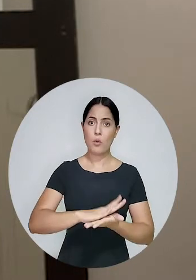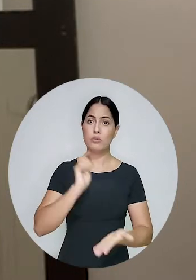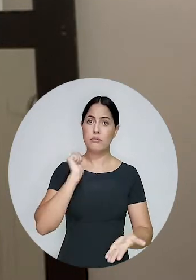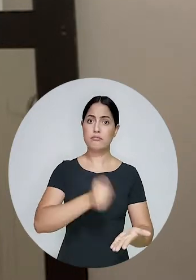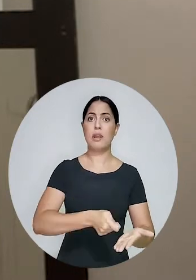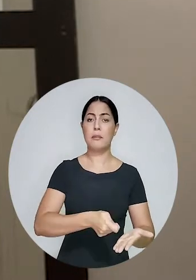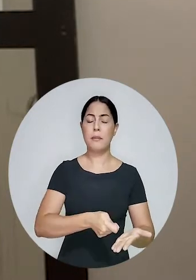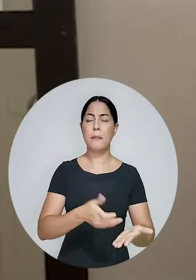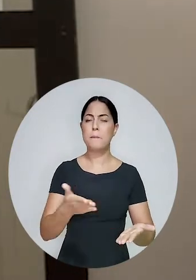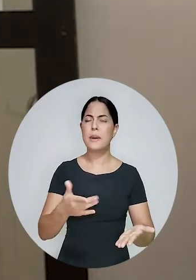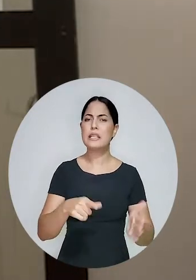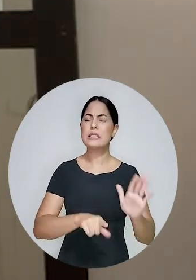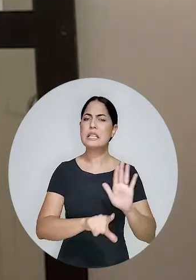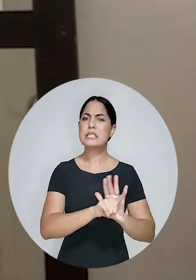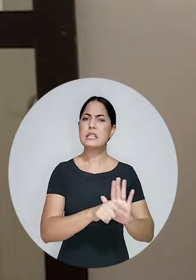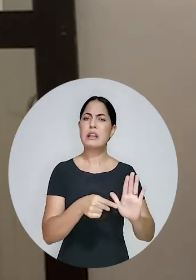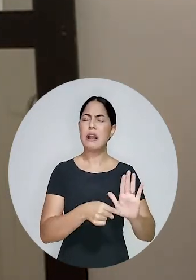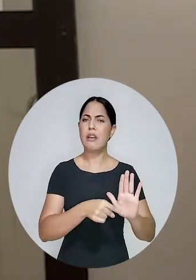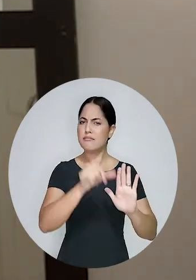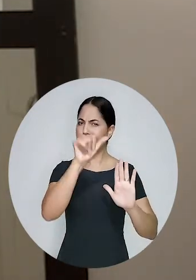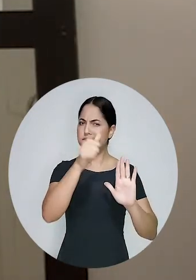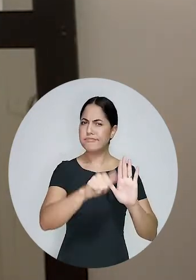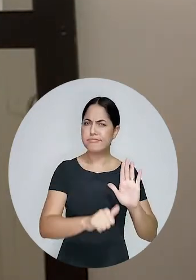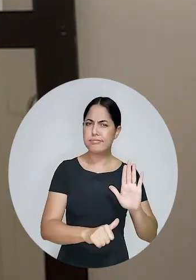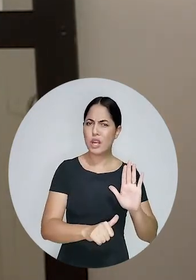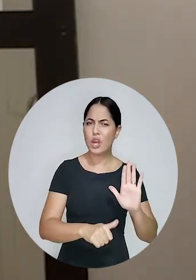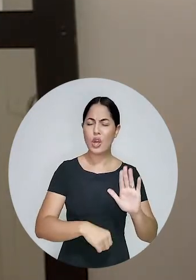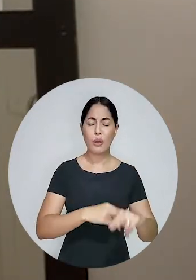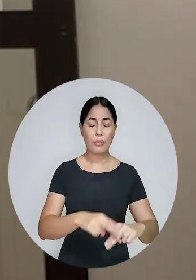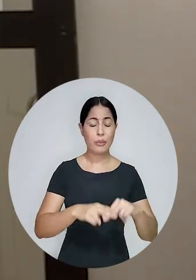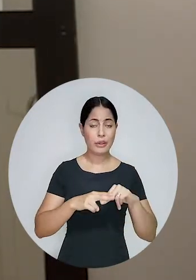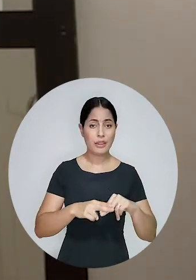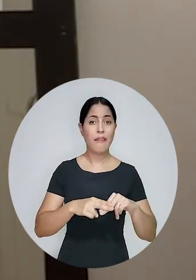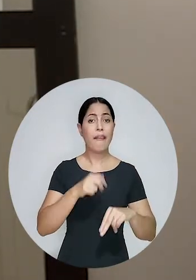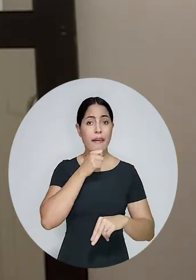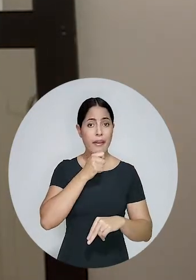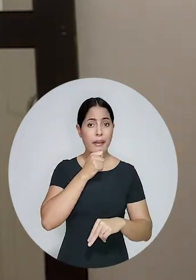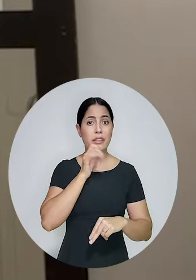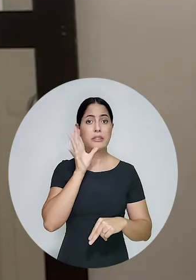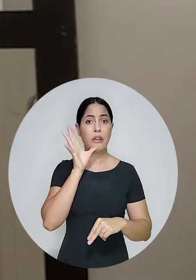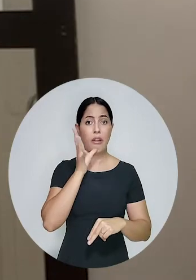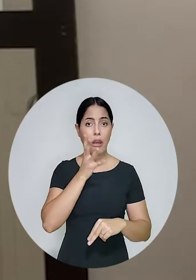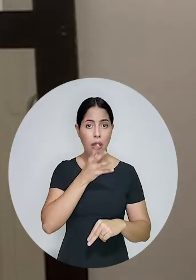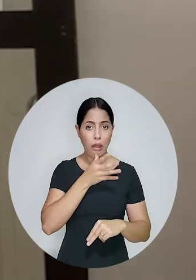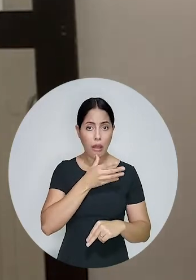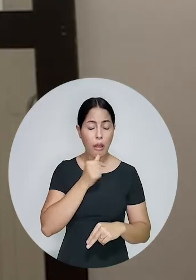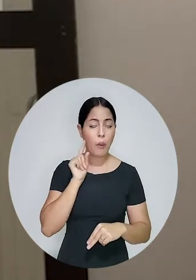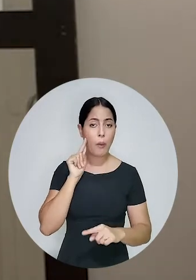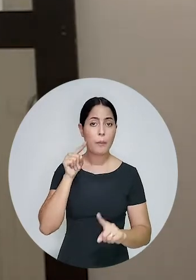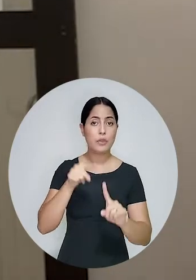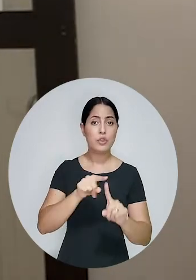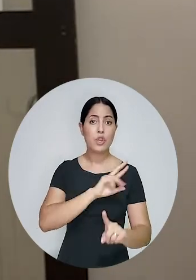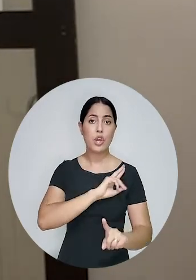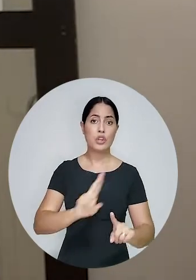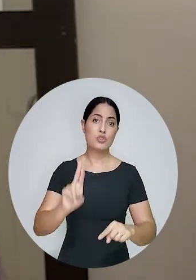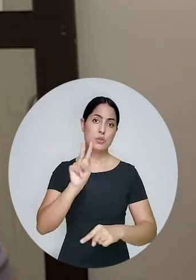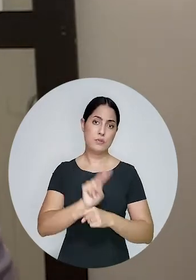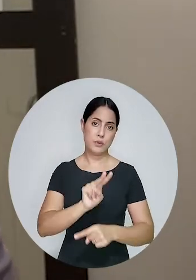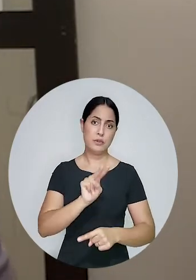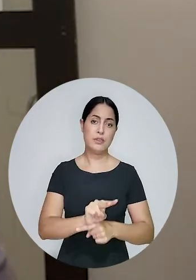multa. Mas é preciso fazer uma análise sobre essa legislação. Ela é uma legislação que, a passos lentos,